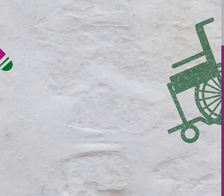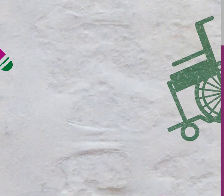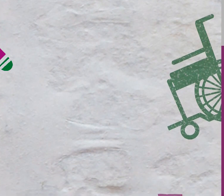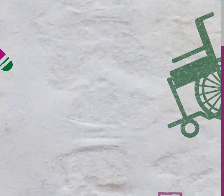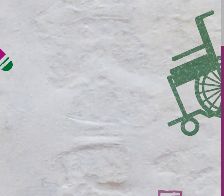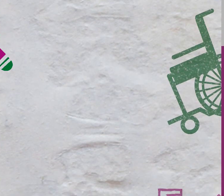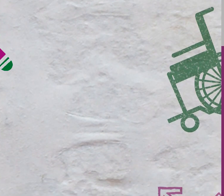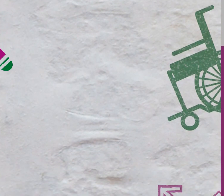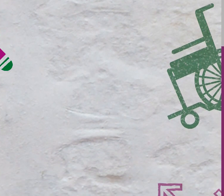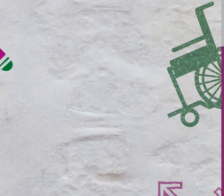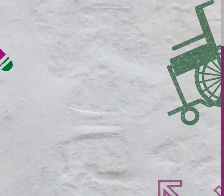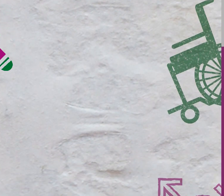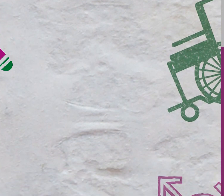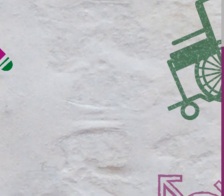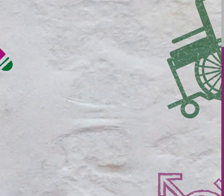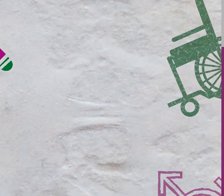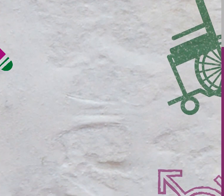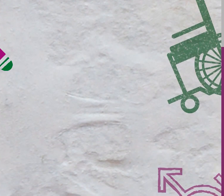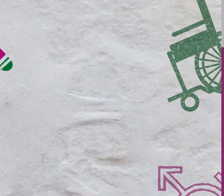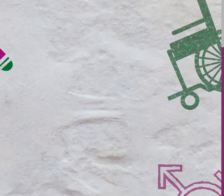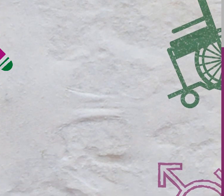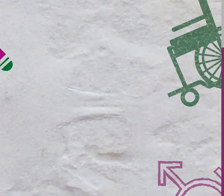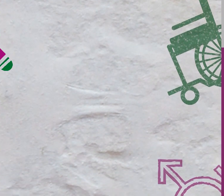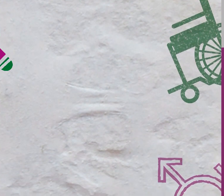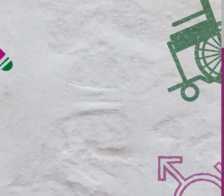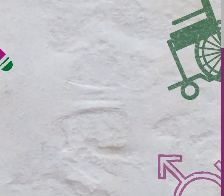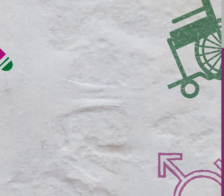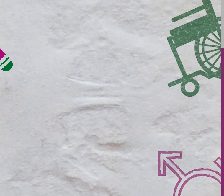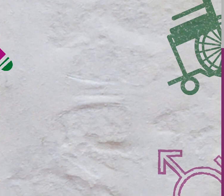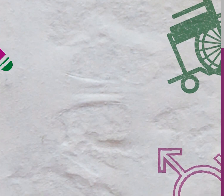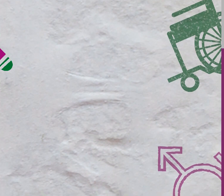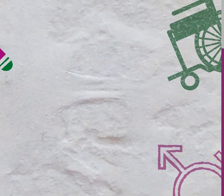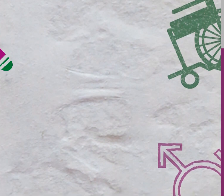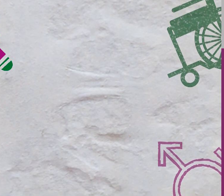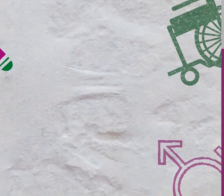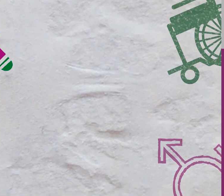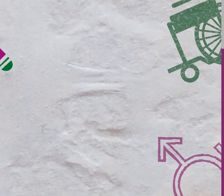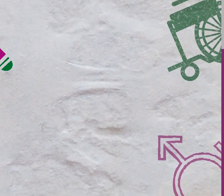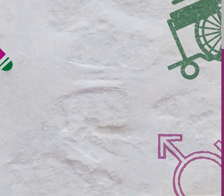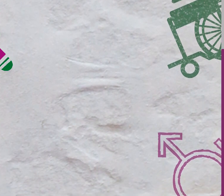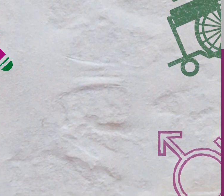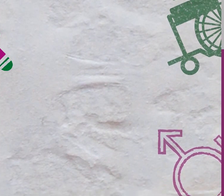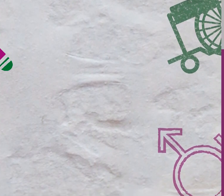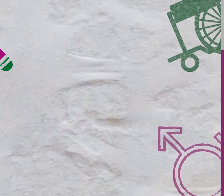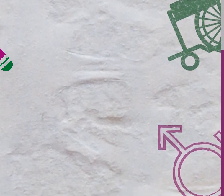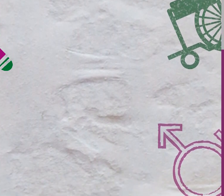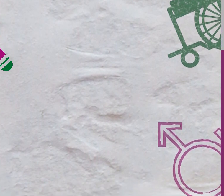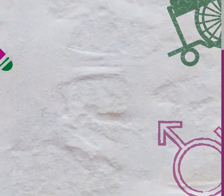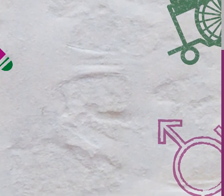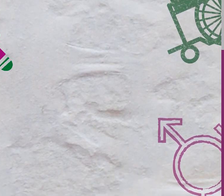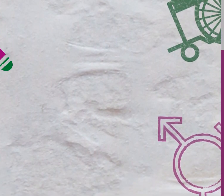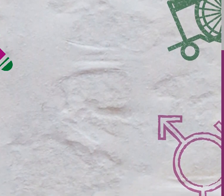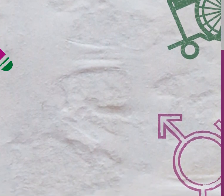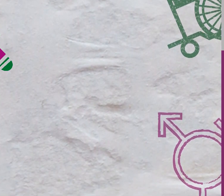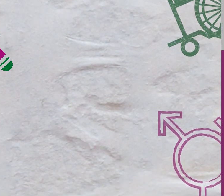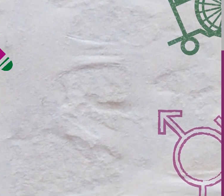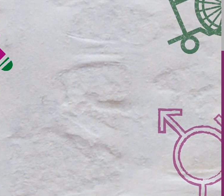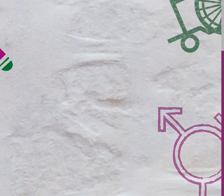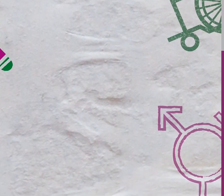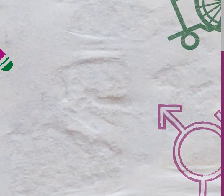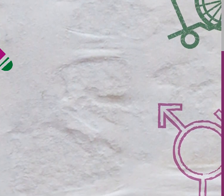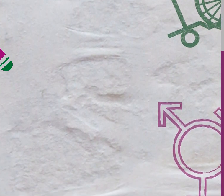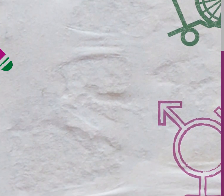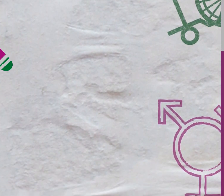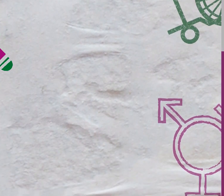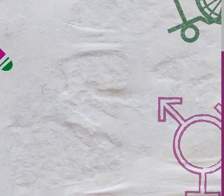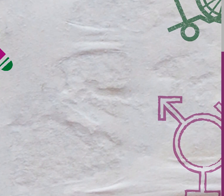Nas laterais, diferentes ilustrações, nas cores roxa e verde. Uma mulher indígena, um globo, uma cadeira